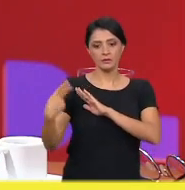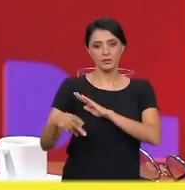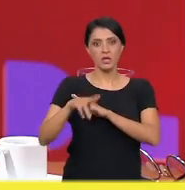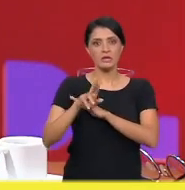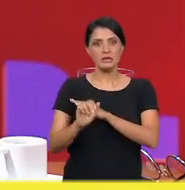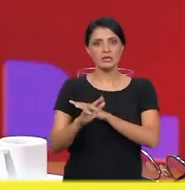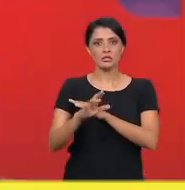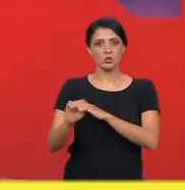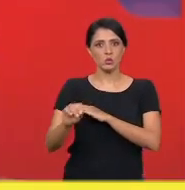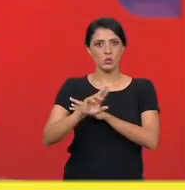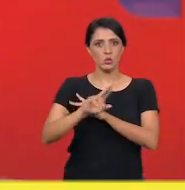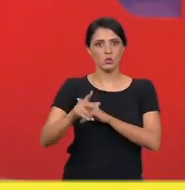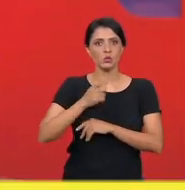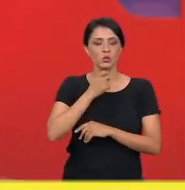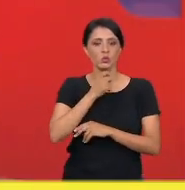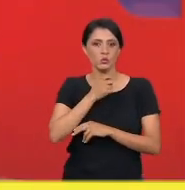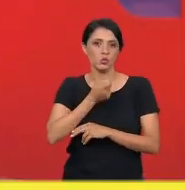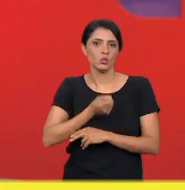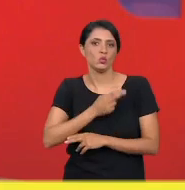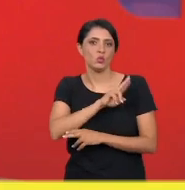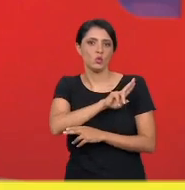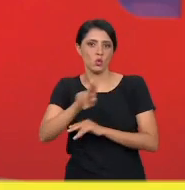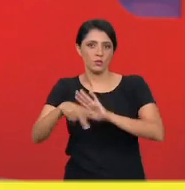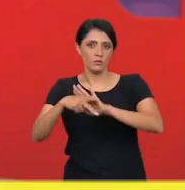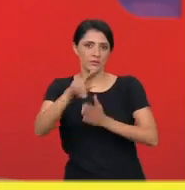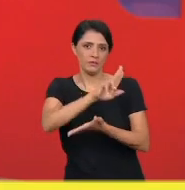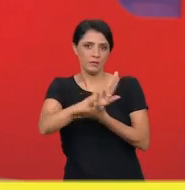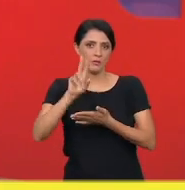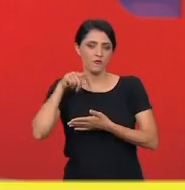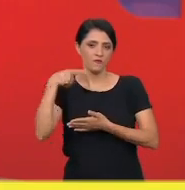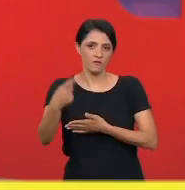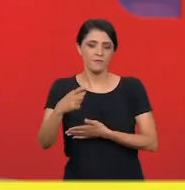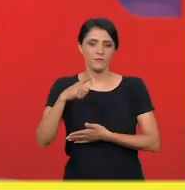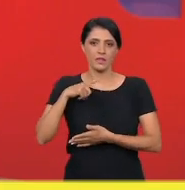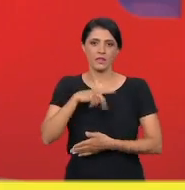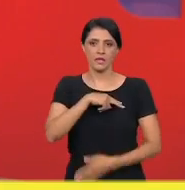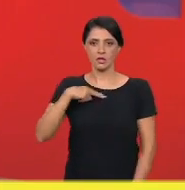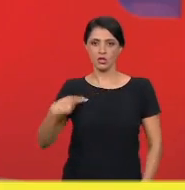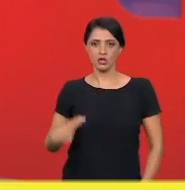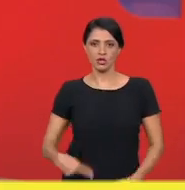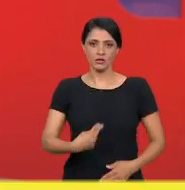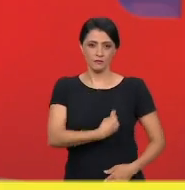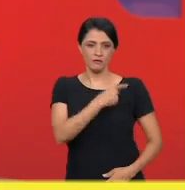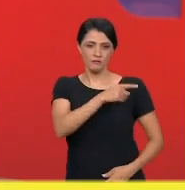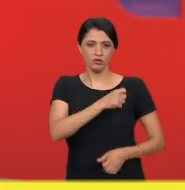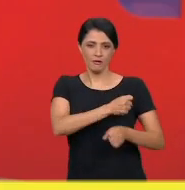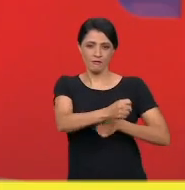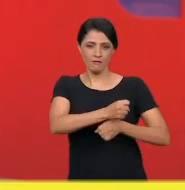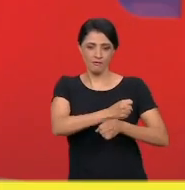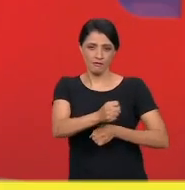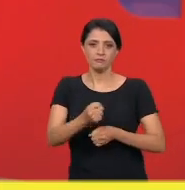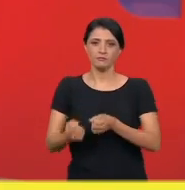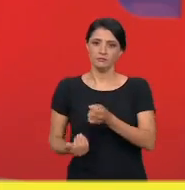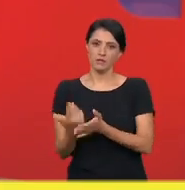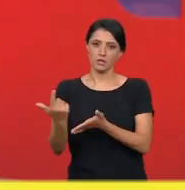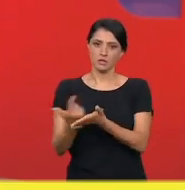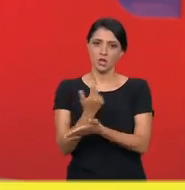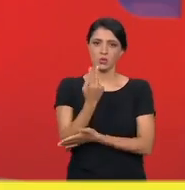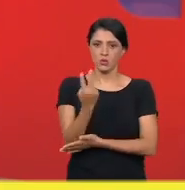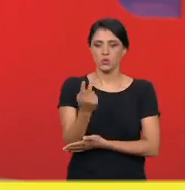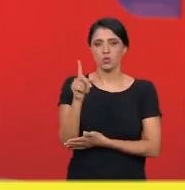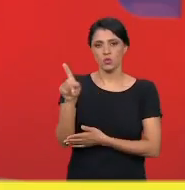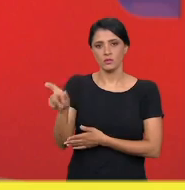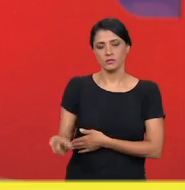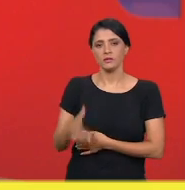falado corretamente o nome da cidade, daqui a pouco a gente vai descobrir, na China, onde vive há um bom par de anos. Autora de 2 livros, é uma das